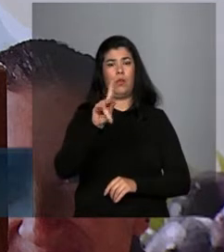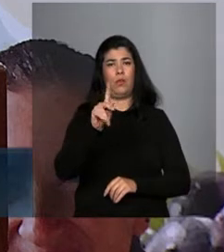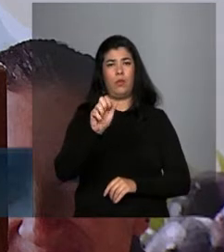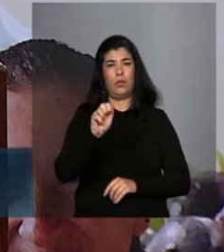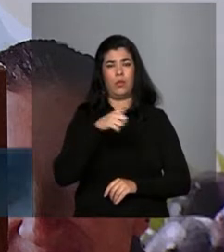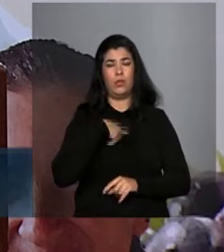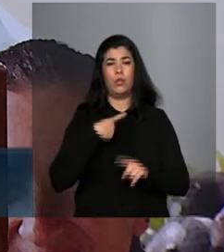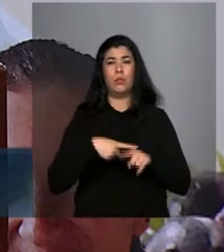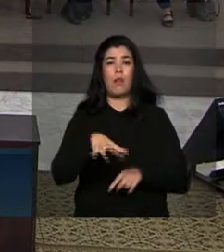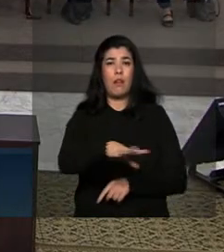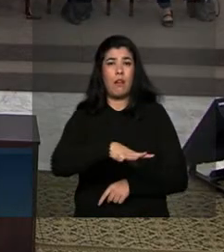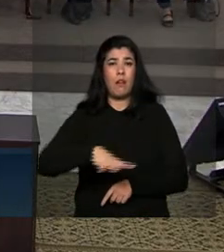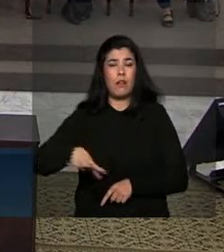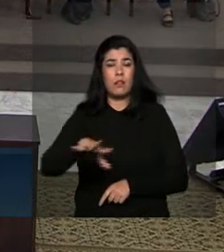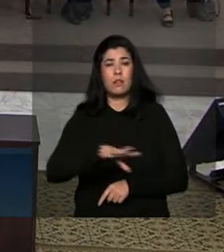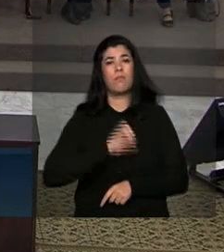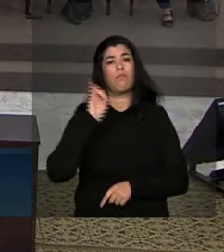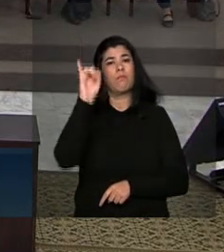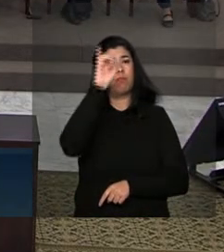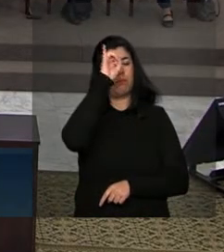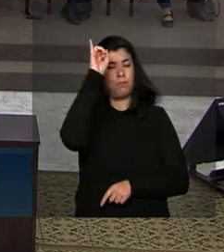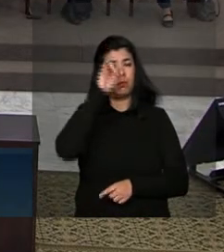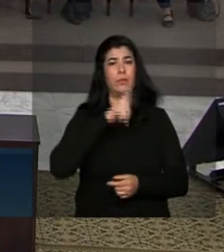nicho de mercado.